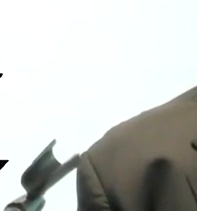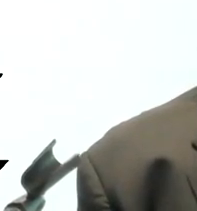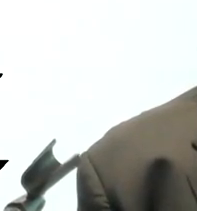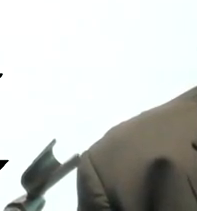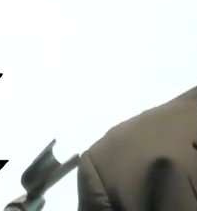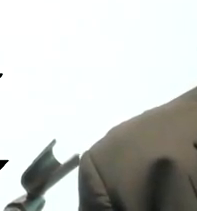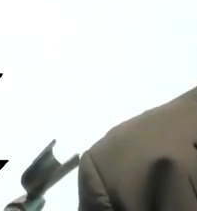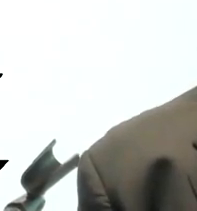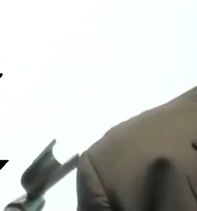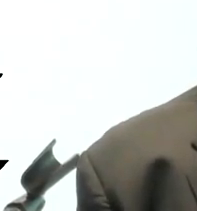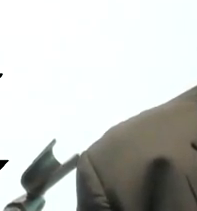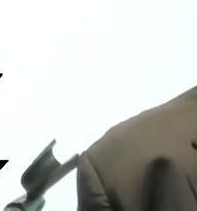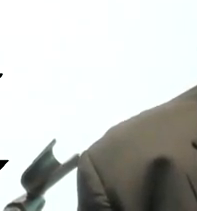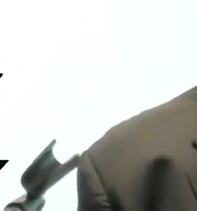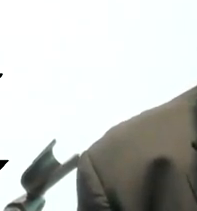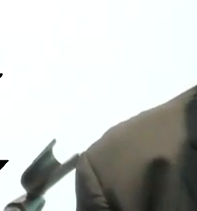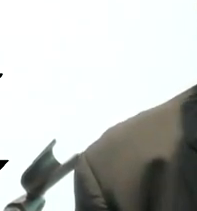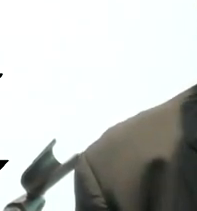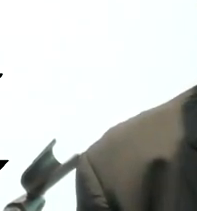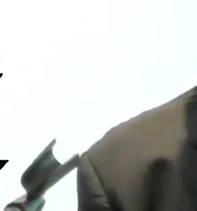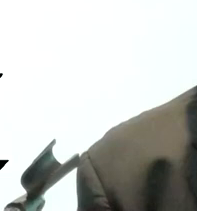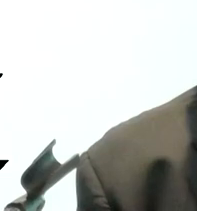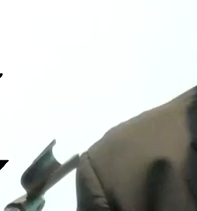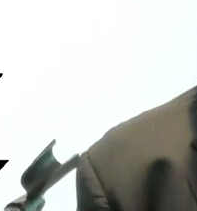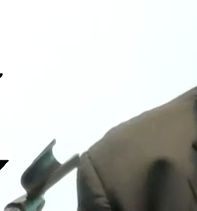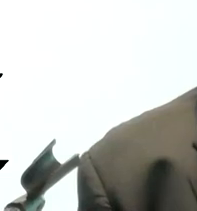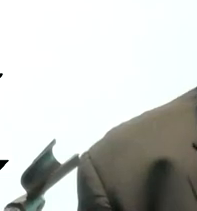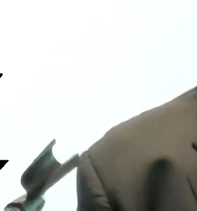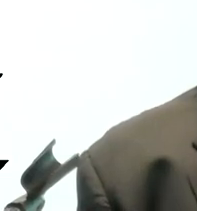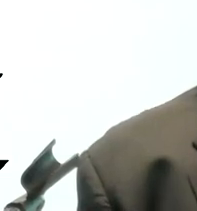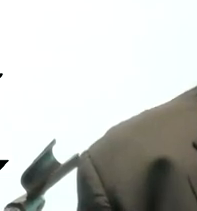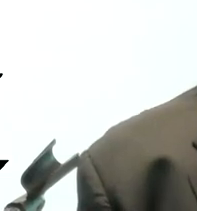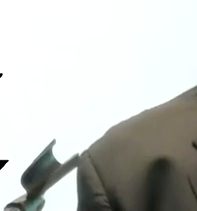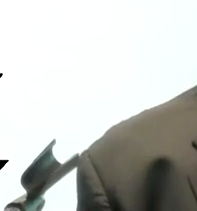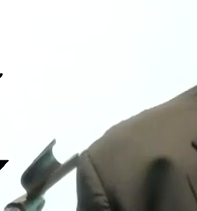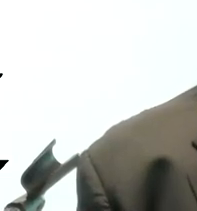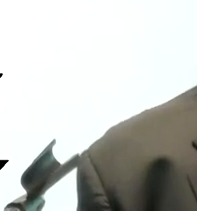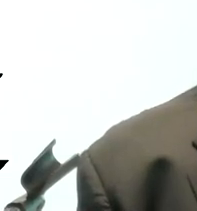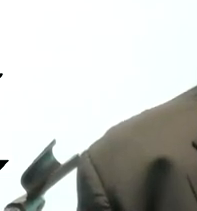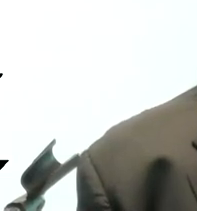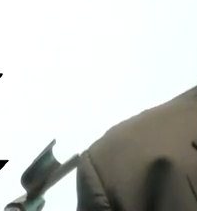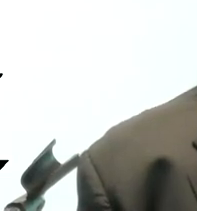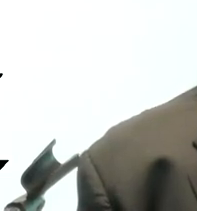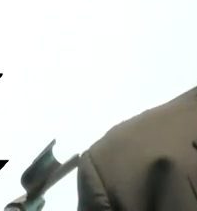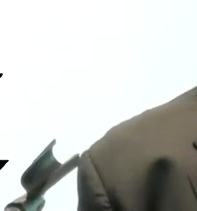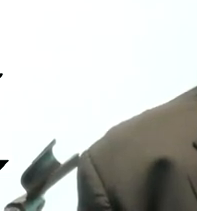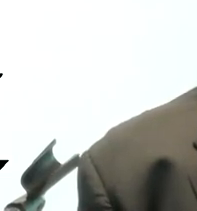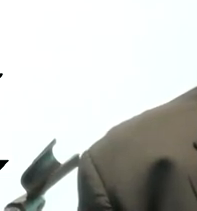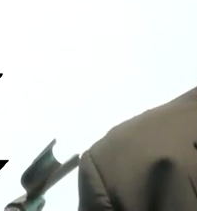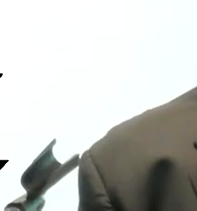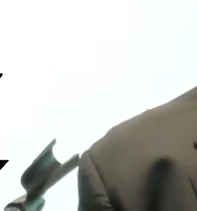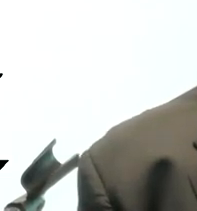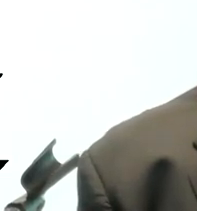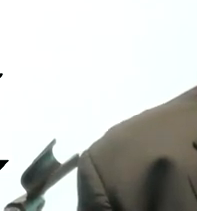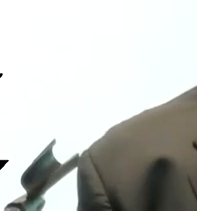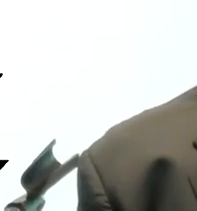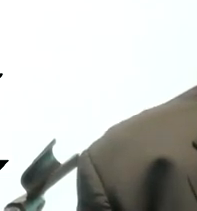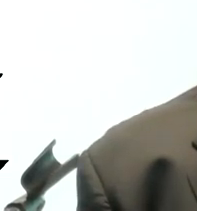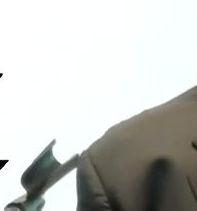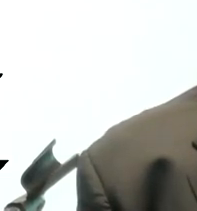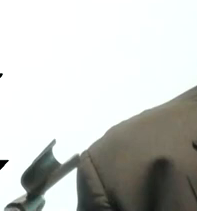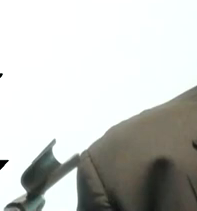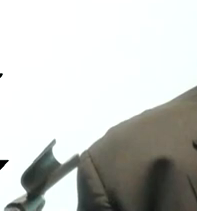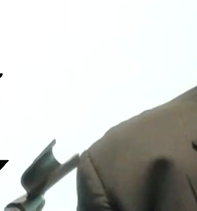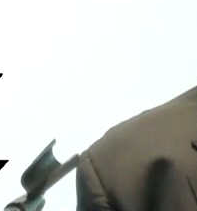colocando que a Dolores colocou é campanha de conscientização e construção e apoio